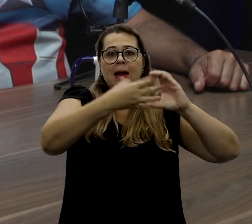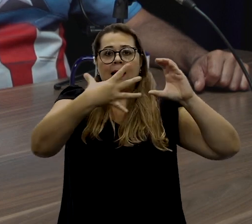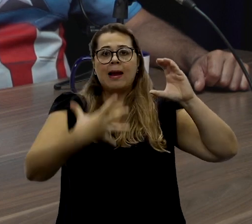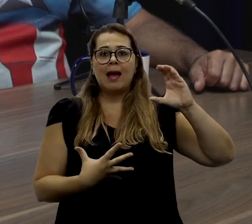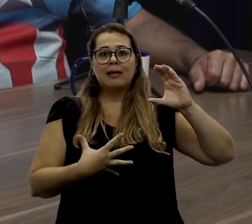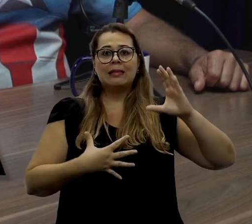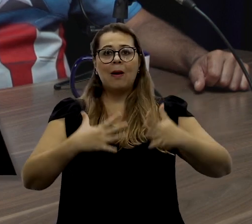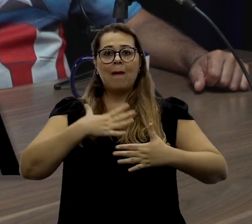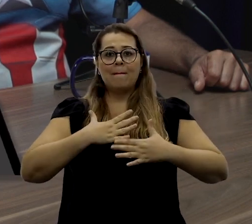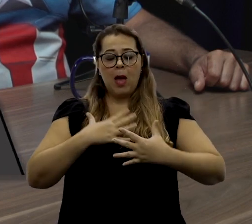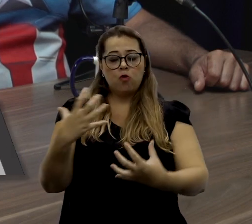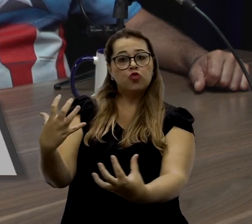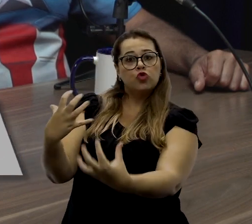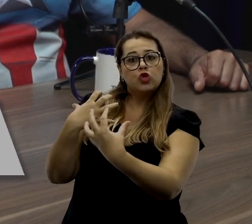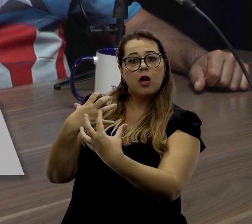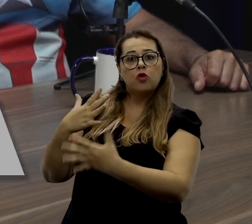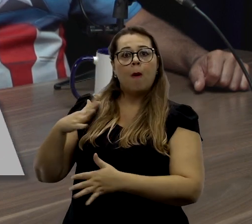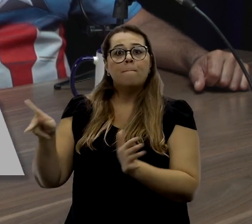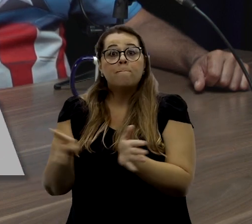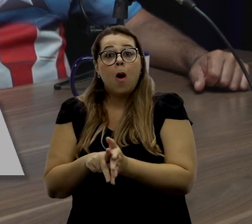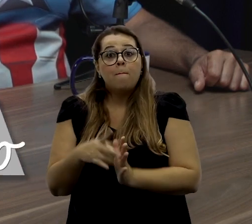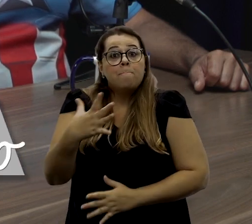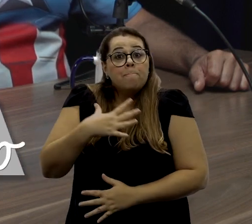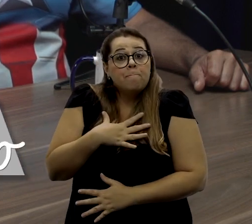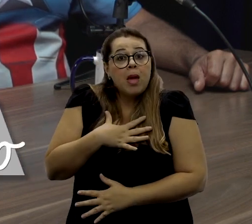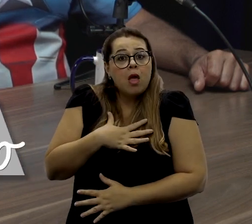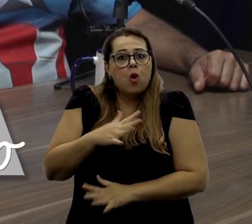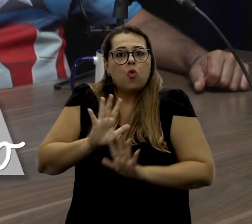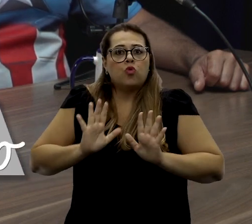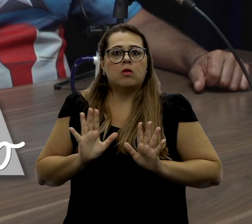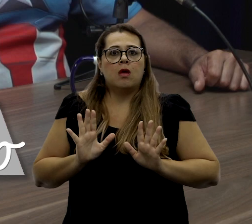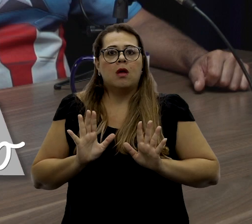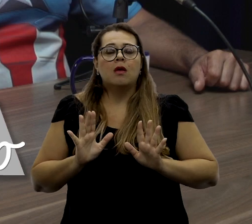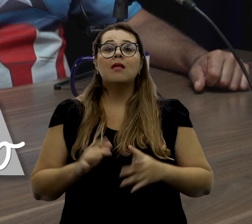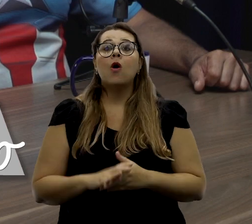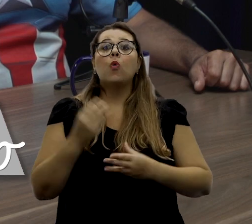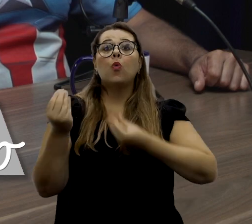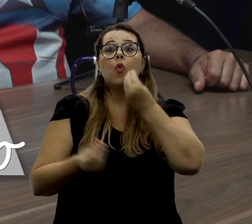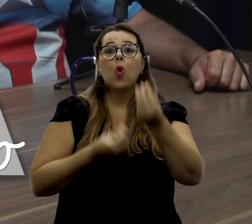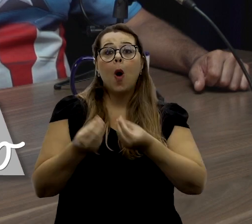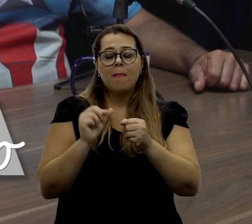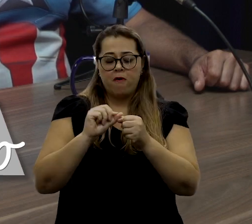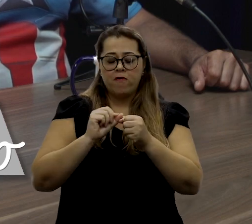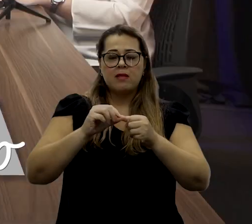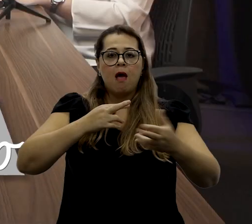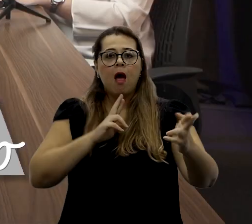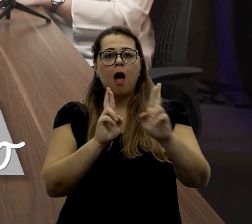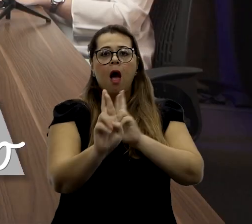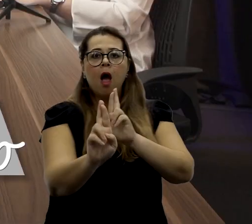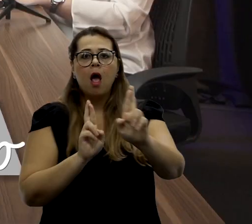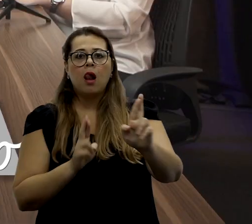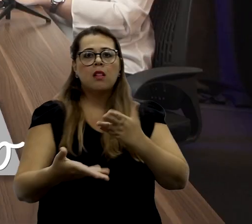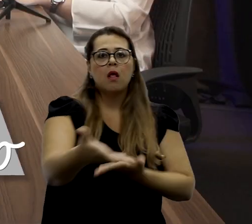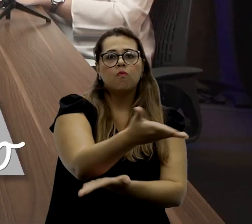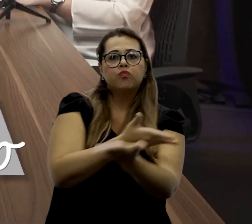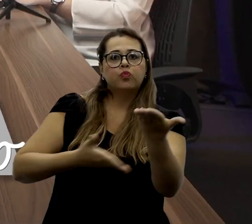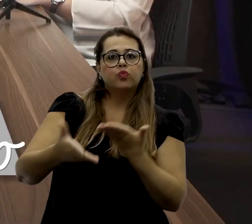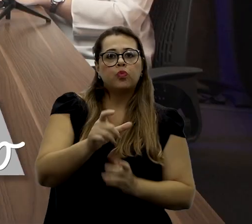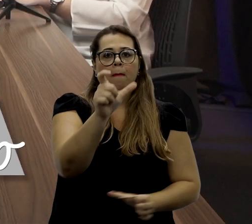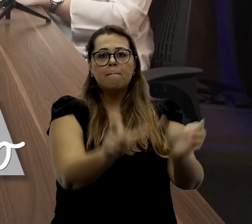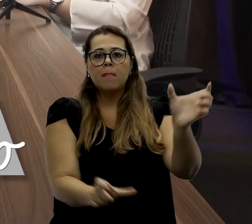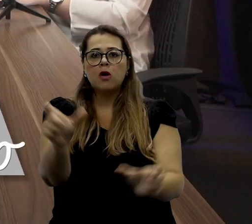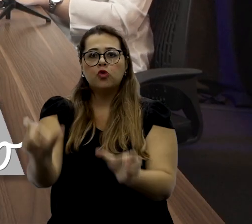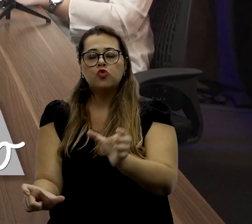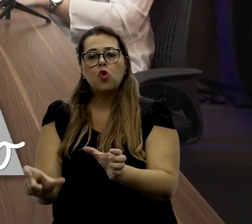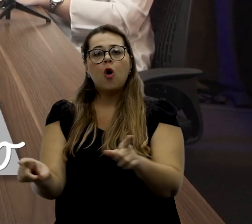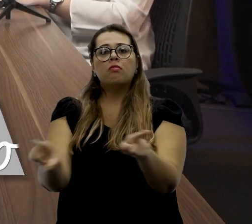nosso jeito de ser, o nosso jeito de proceder, a nossa forma de estabelecer relação com o outro, com o trabalho,